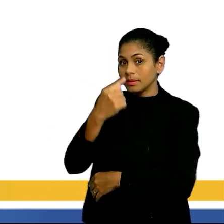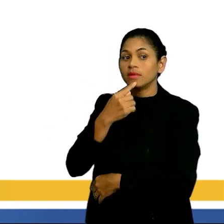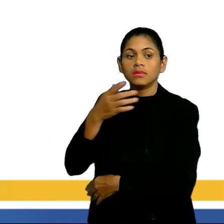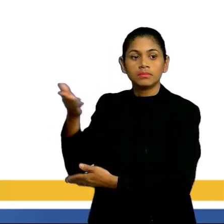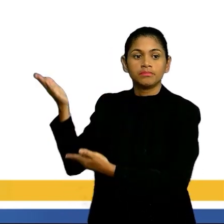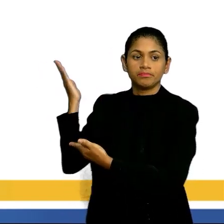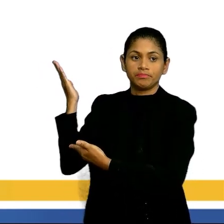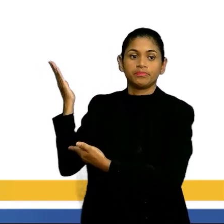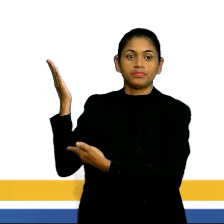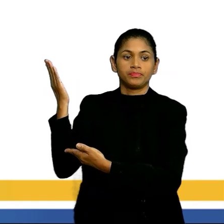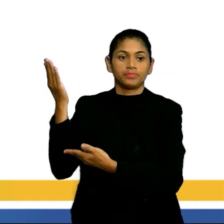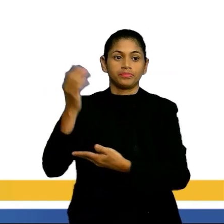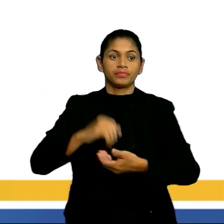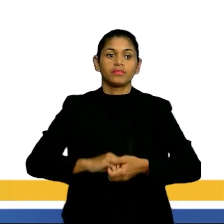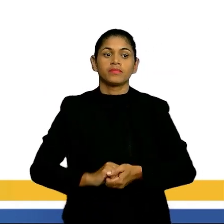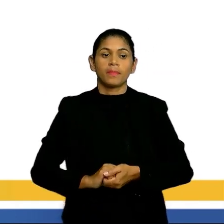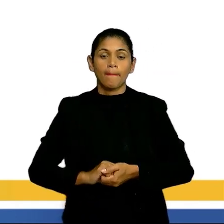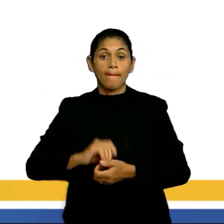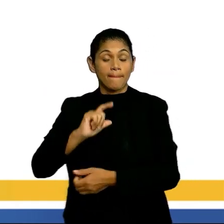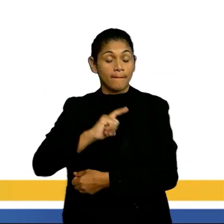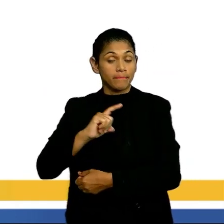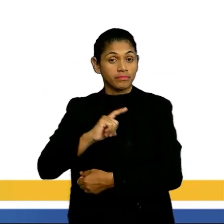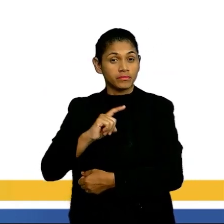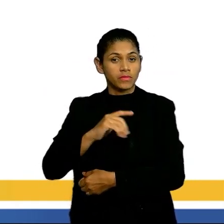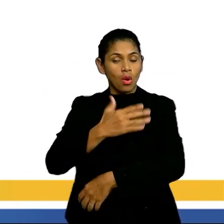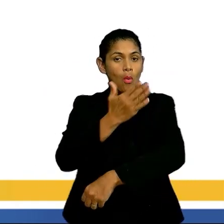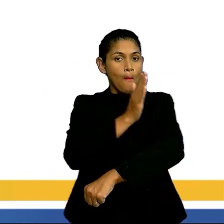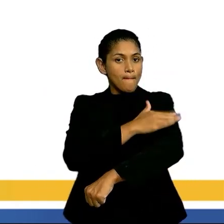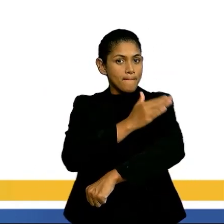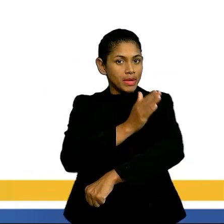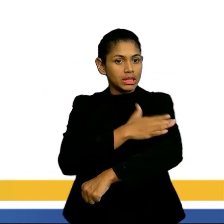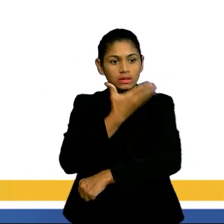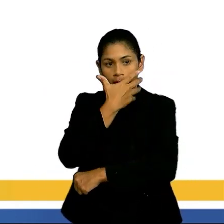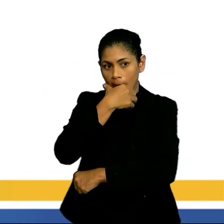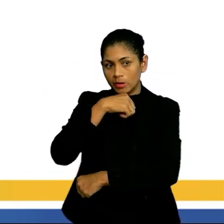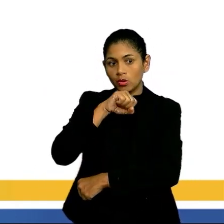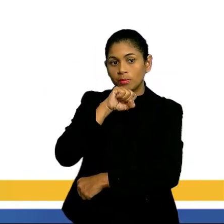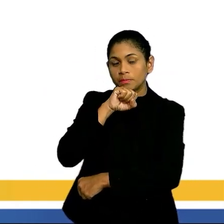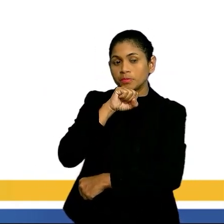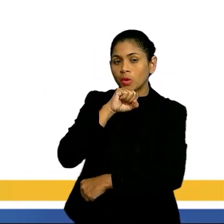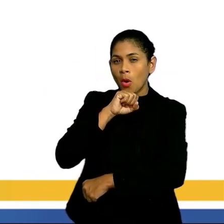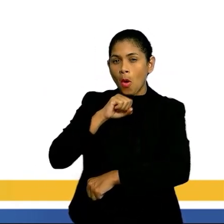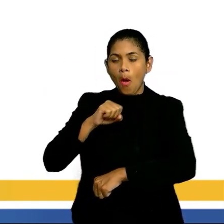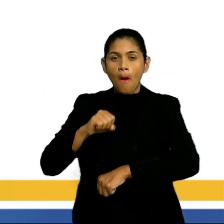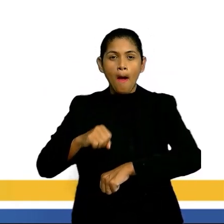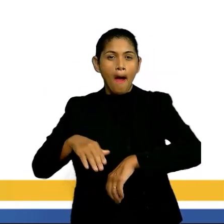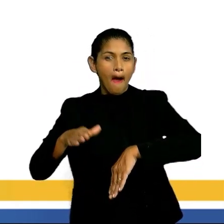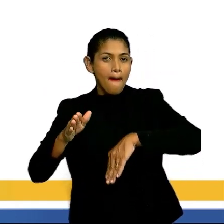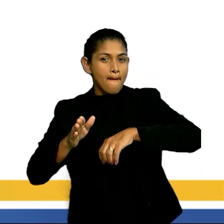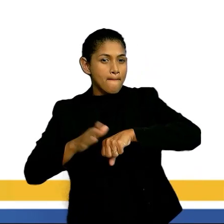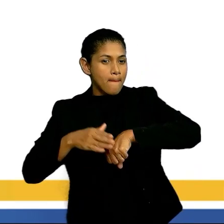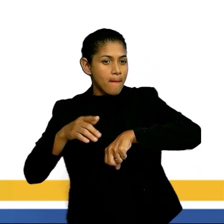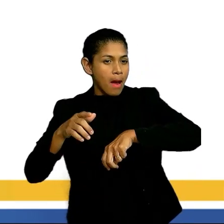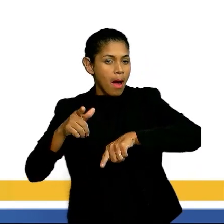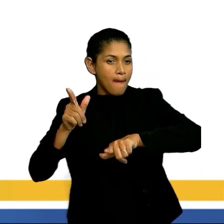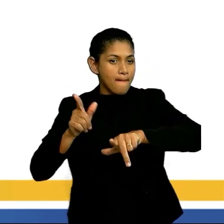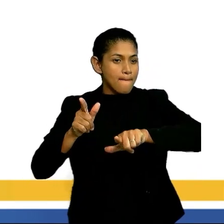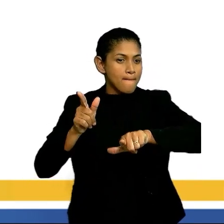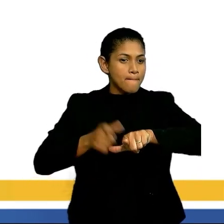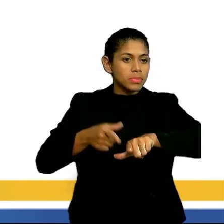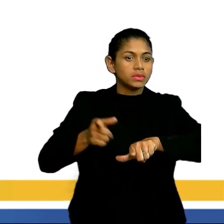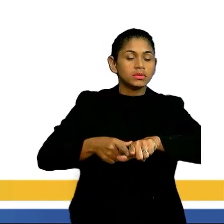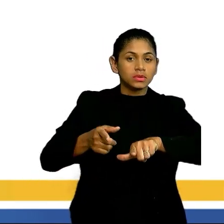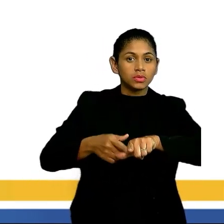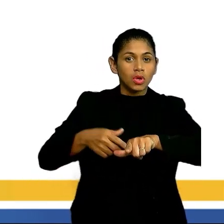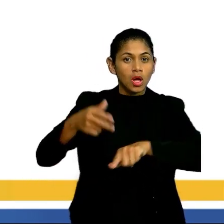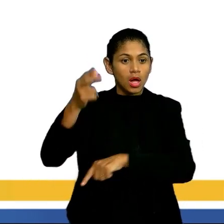espécies diferentes. Temos o braço de um homem, a pata dianteira do cavalo, temos a asa do